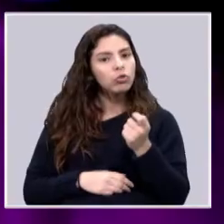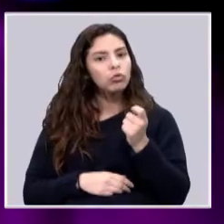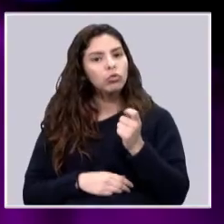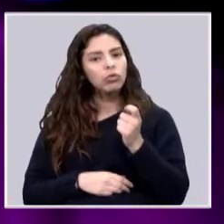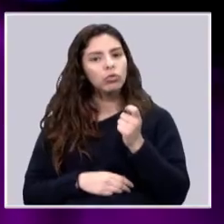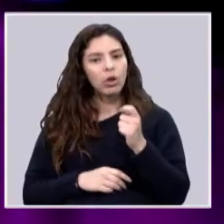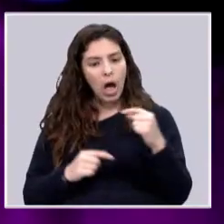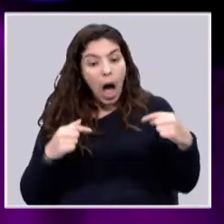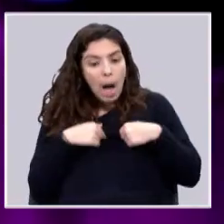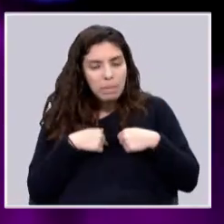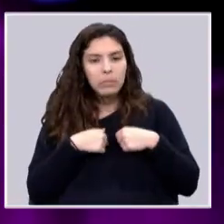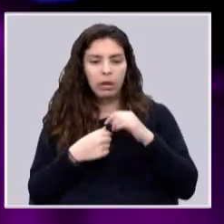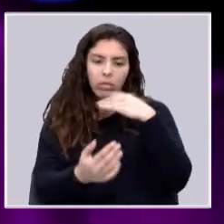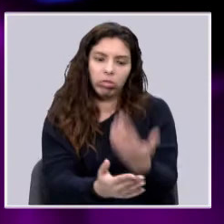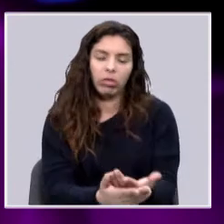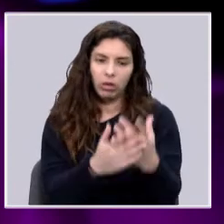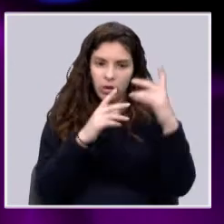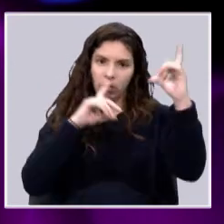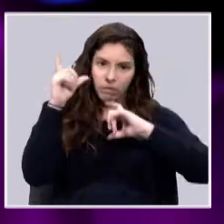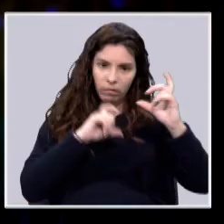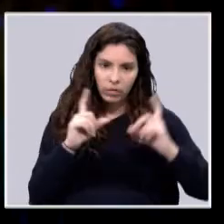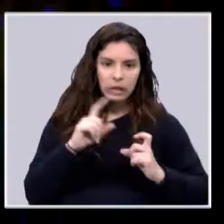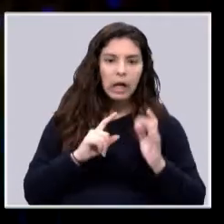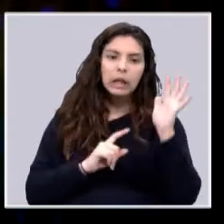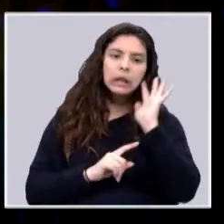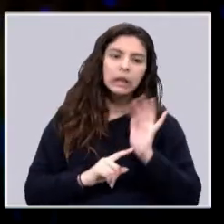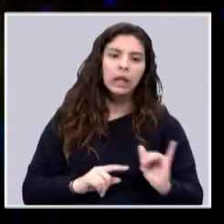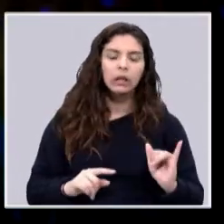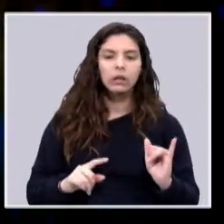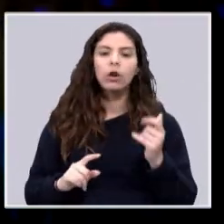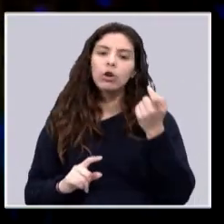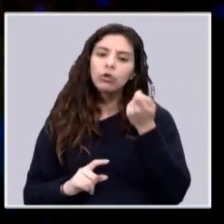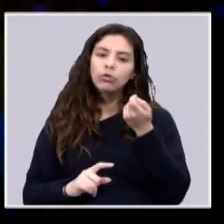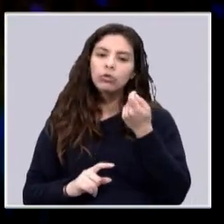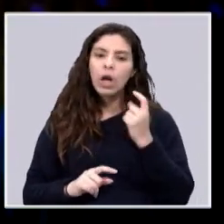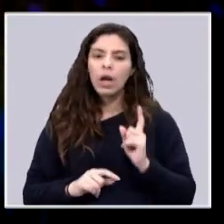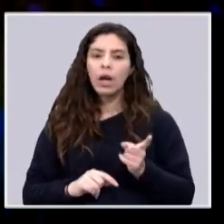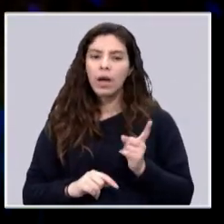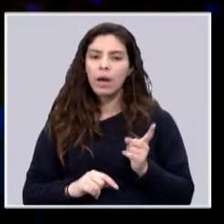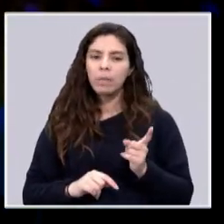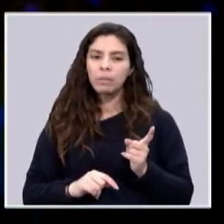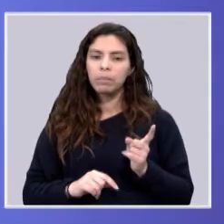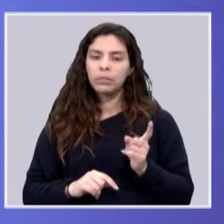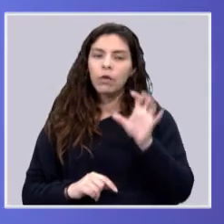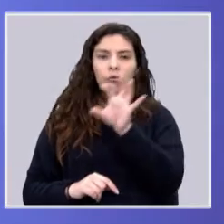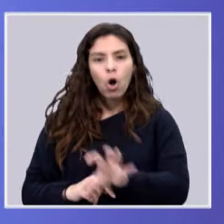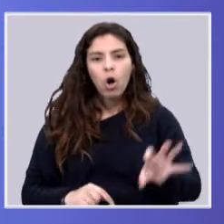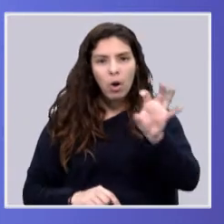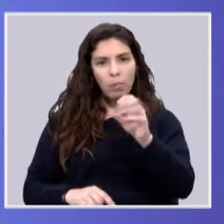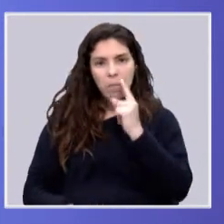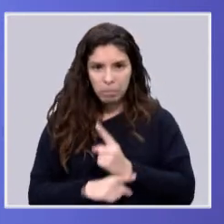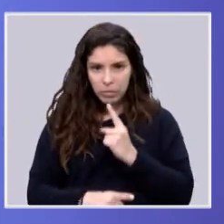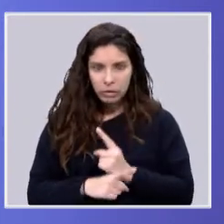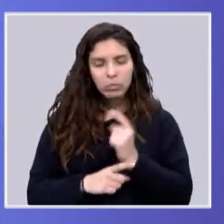atribuir demasiada monotonia à sequência fotográfica. Então o que eu tentei fazer a partir daí foi, a partir do mesmo